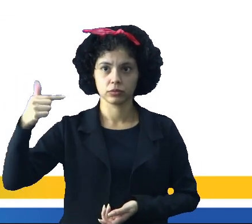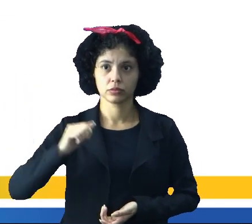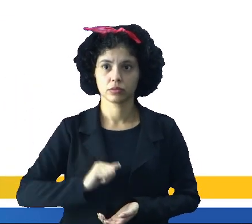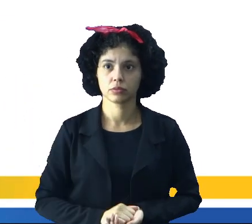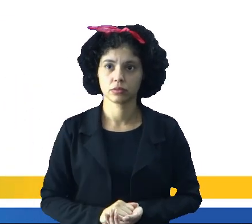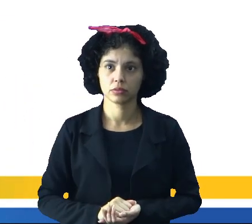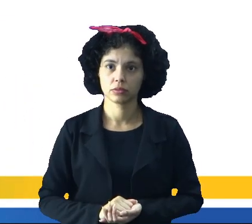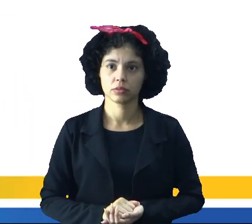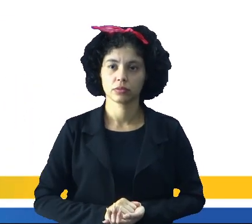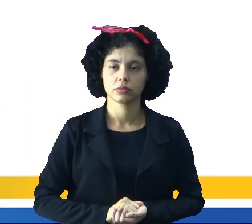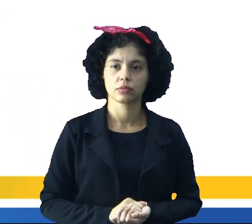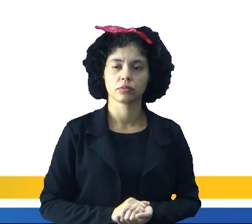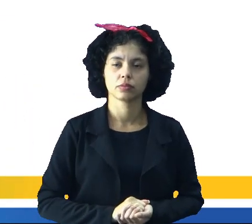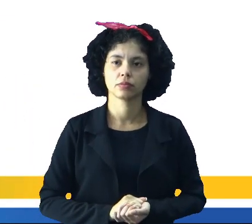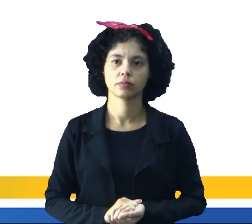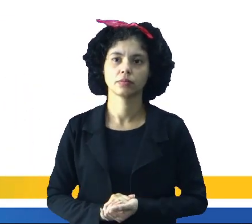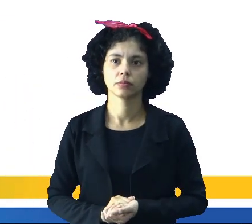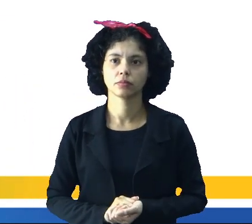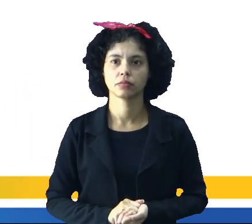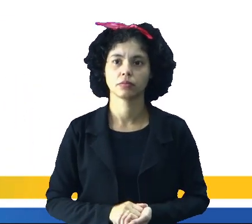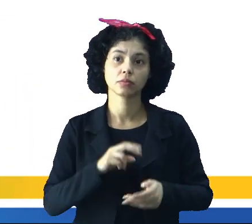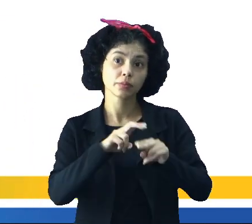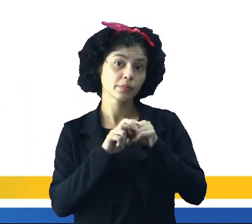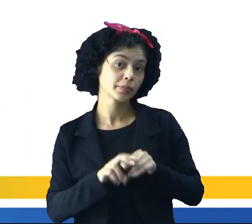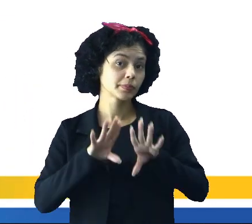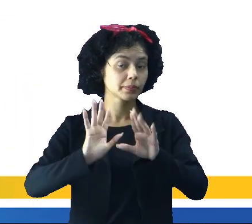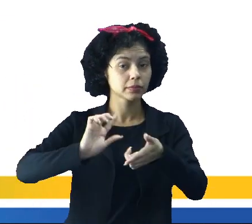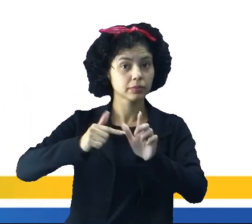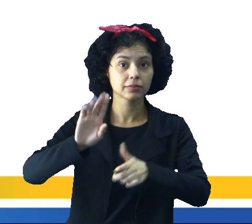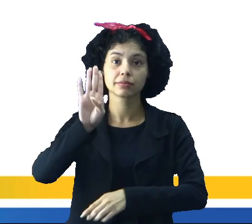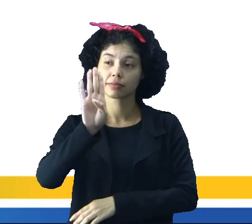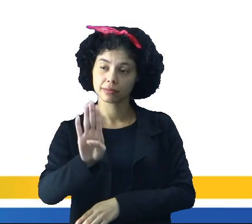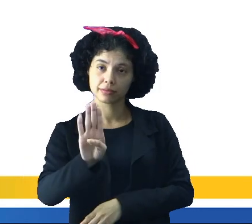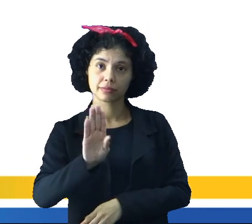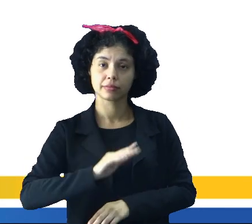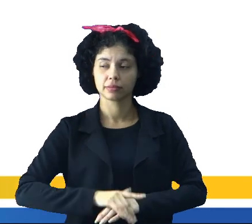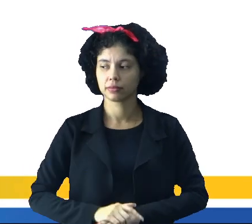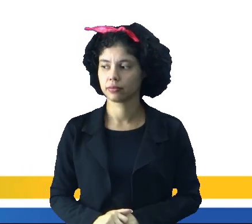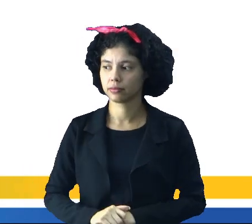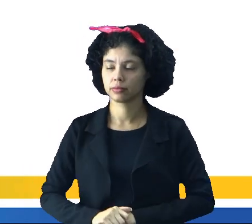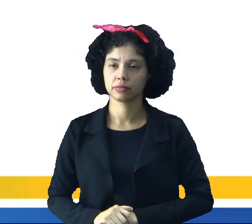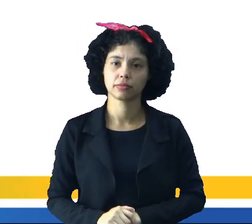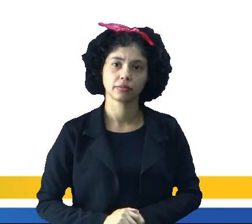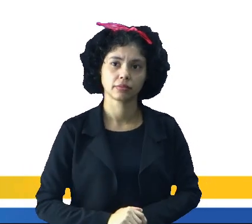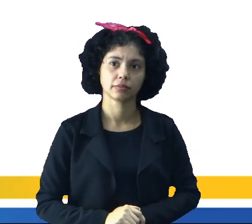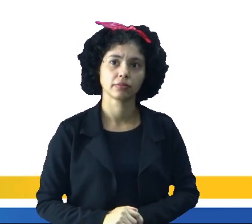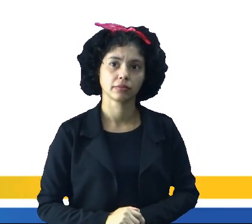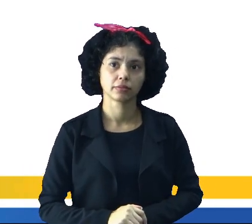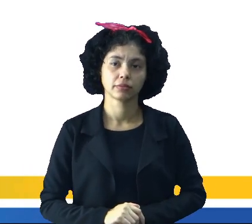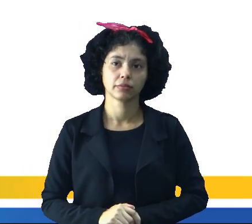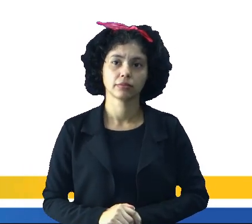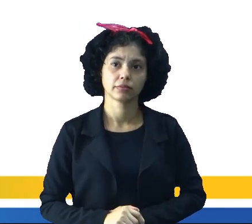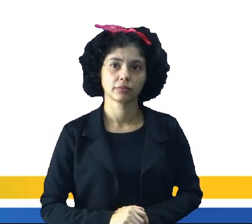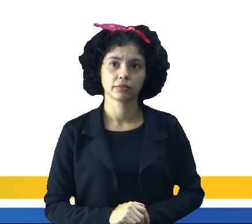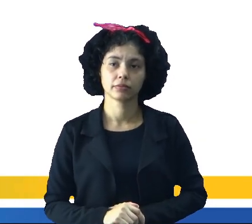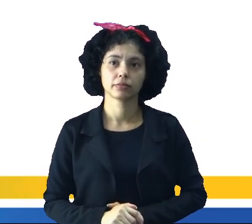7.875 metros quadrados. Portanto, aí a minha alternativa correta é a letra B.